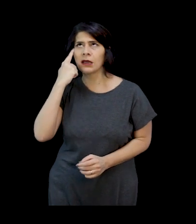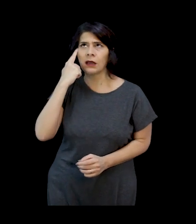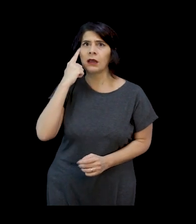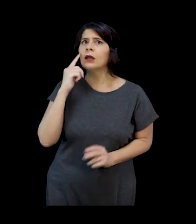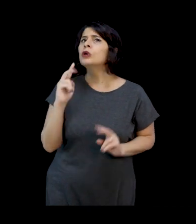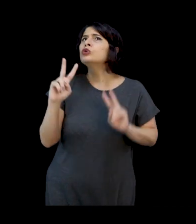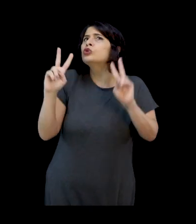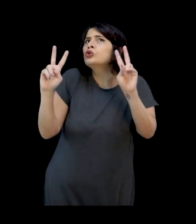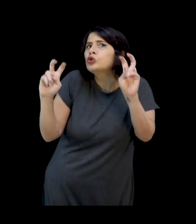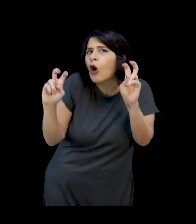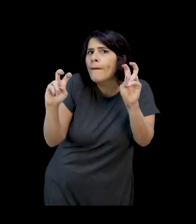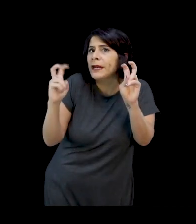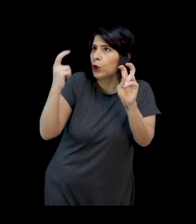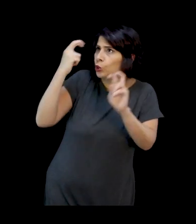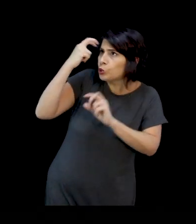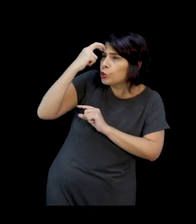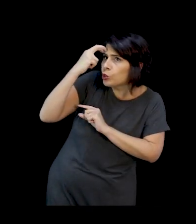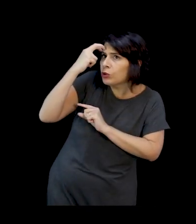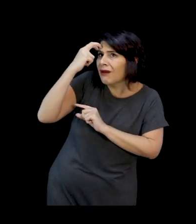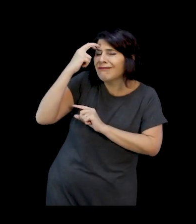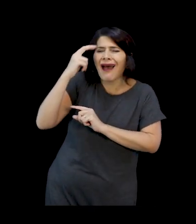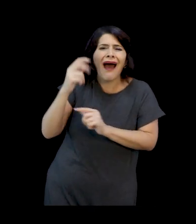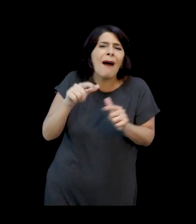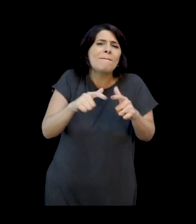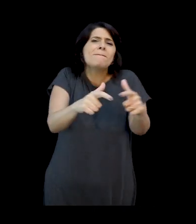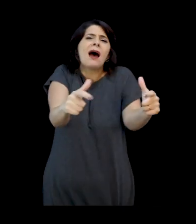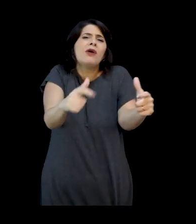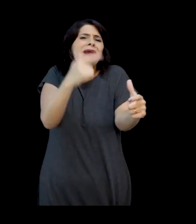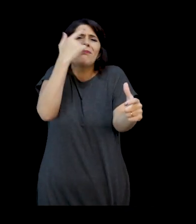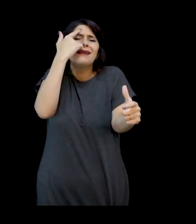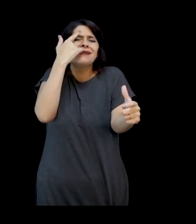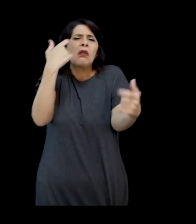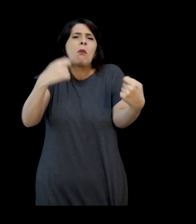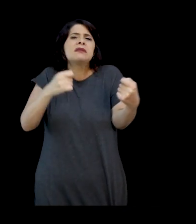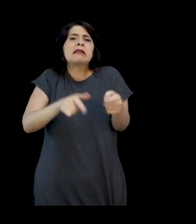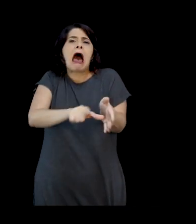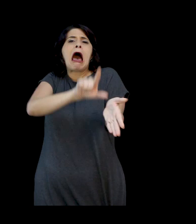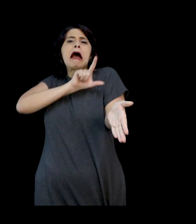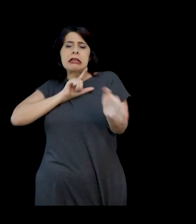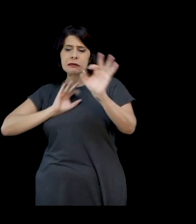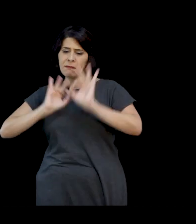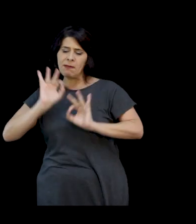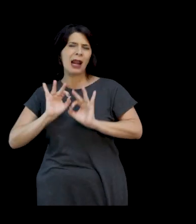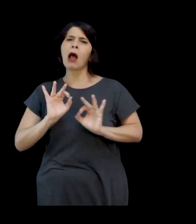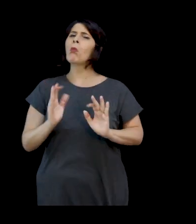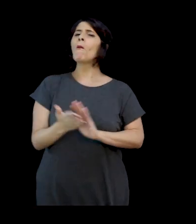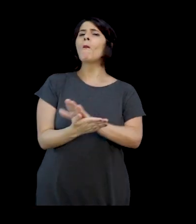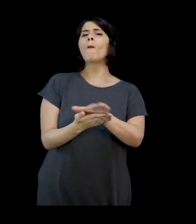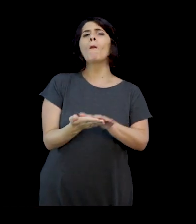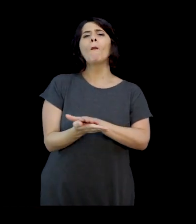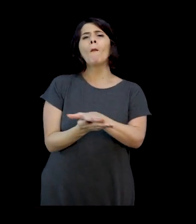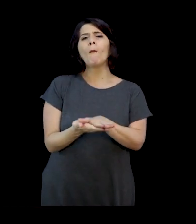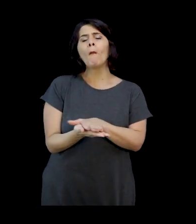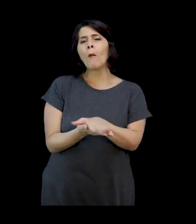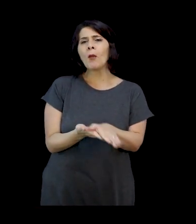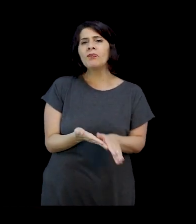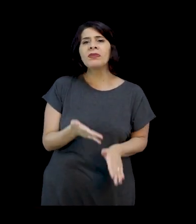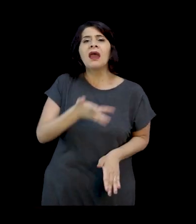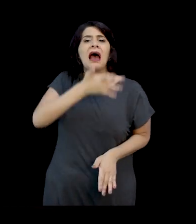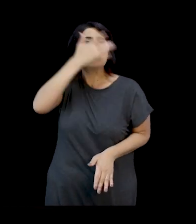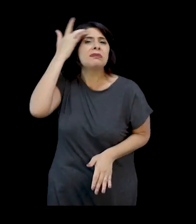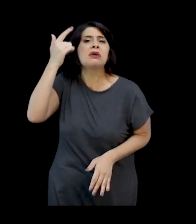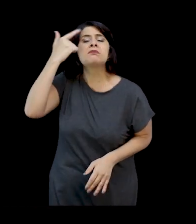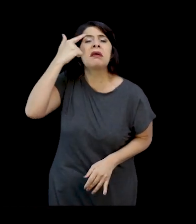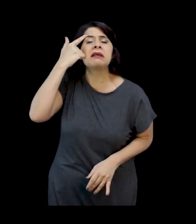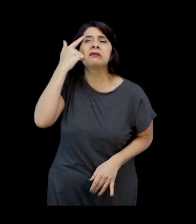requer nenhuma preparação anterior, não é? Afinal de contas, as pessoas têm a impressão de que cultura é um pouco como o